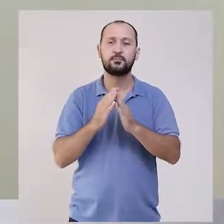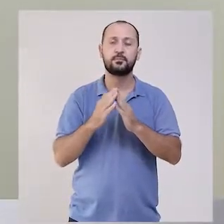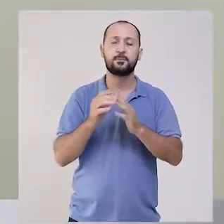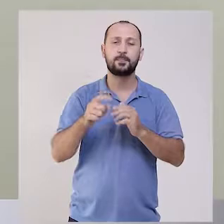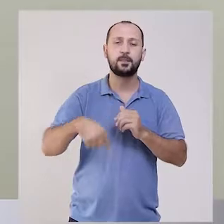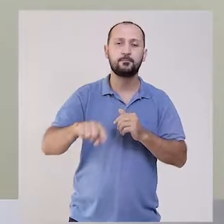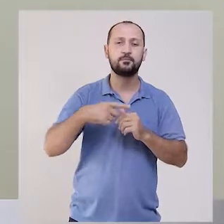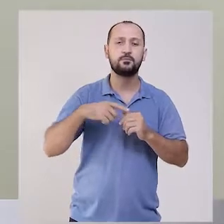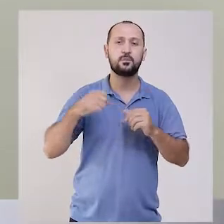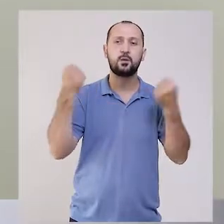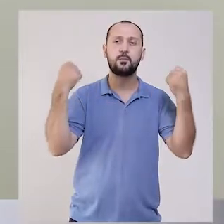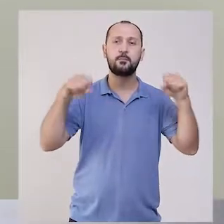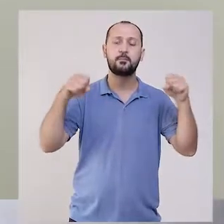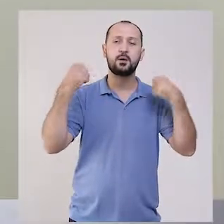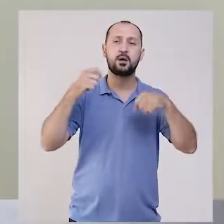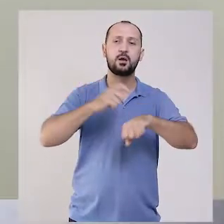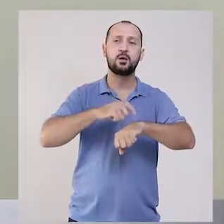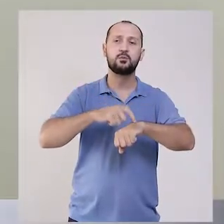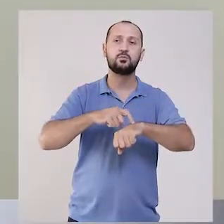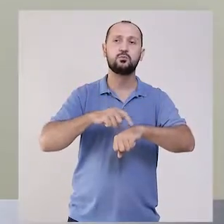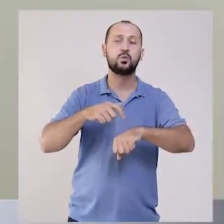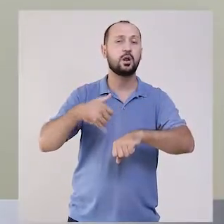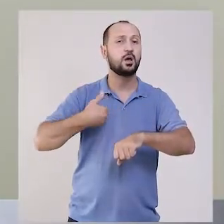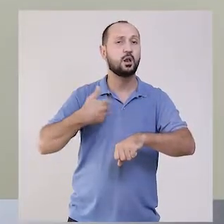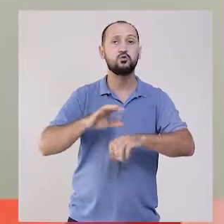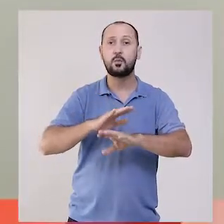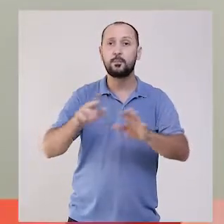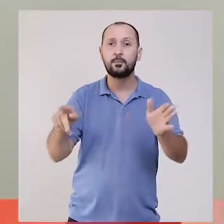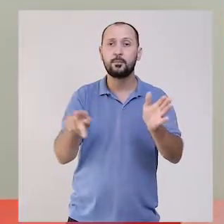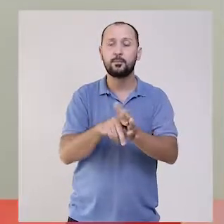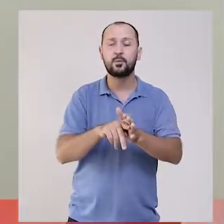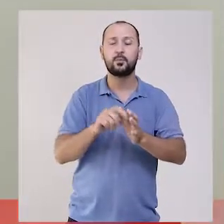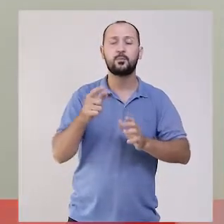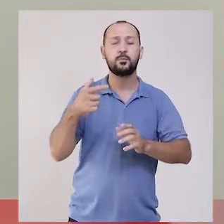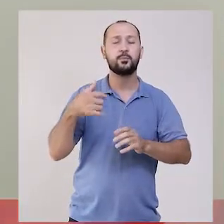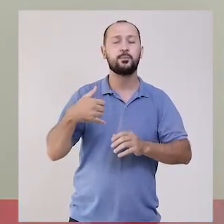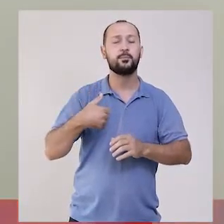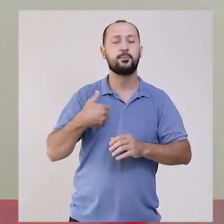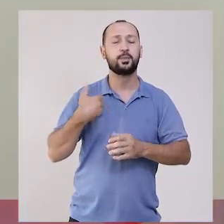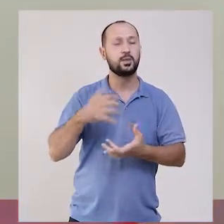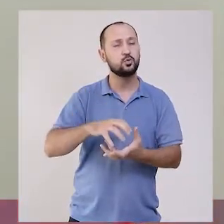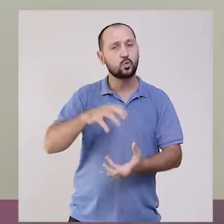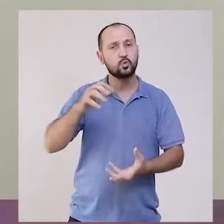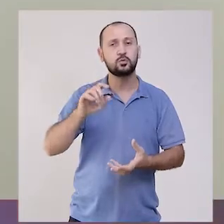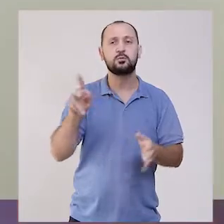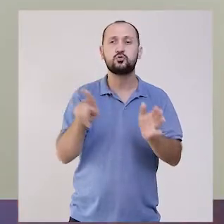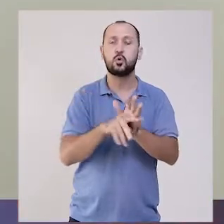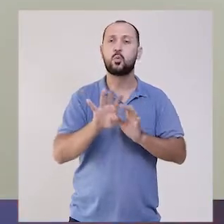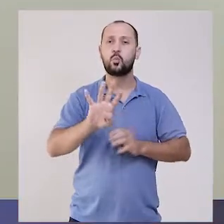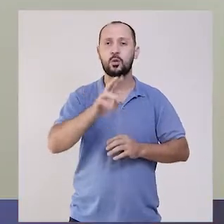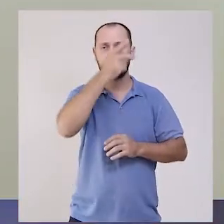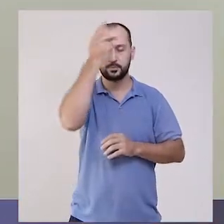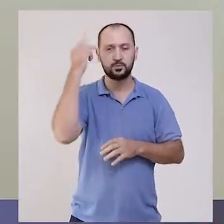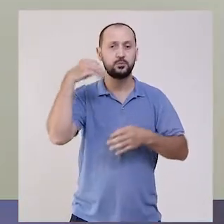moro em Morena, tem uma academia que tem um horário só para idosos, né? 4 pessoas. Né?